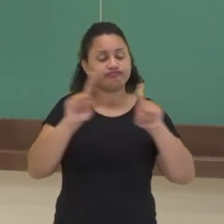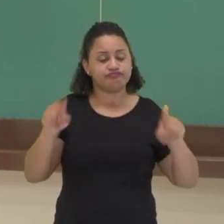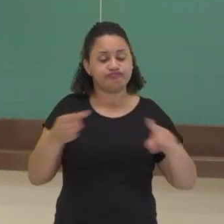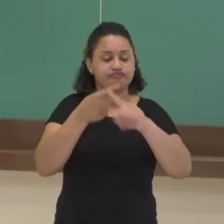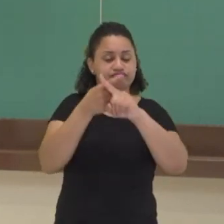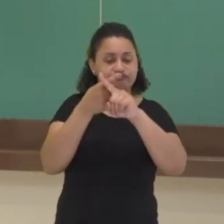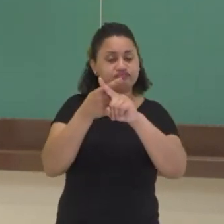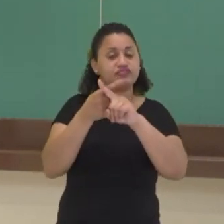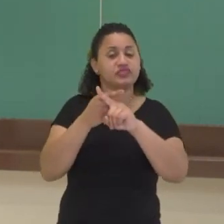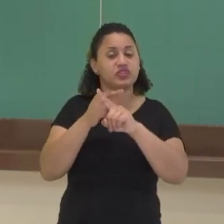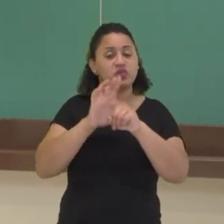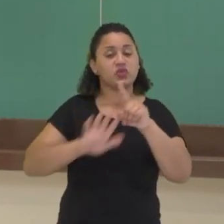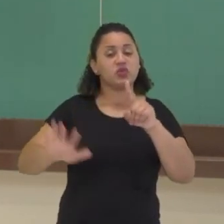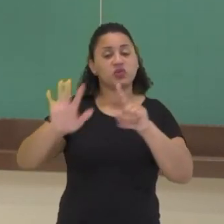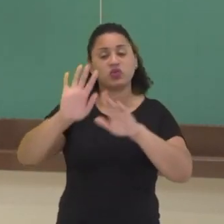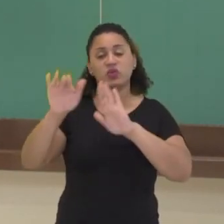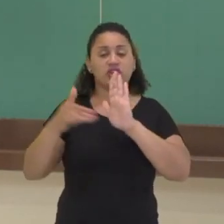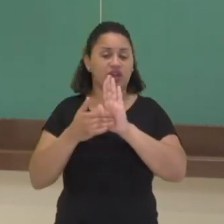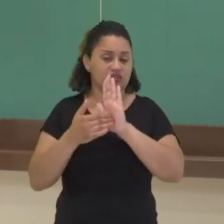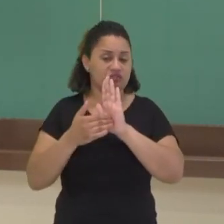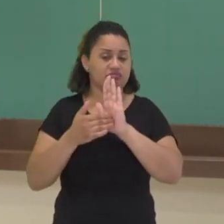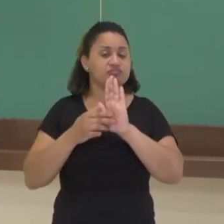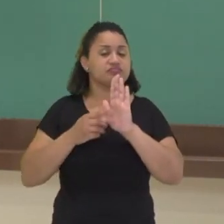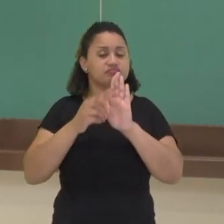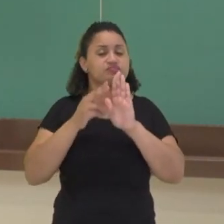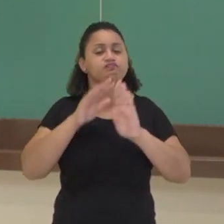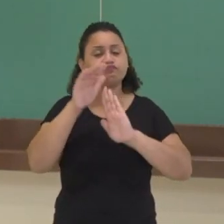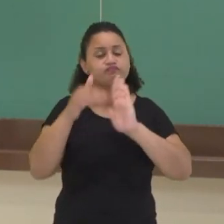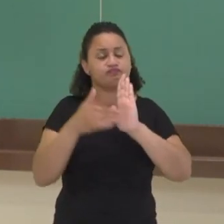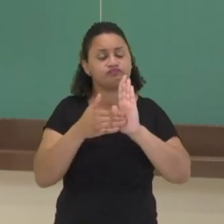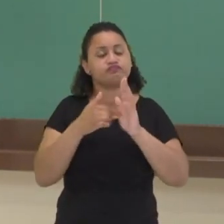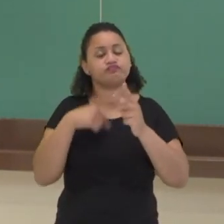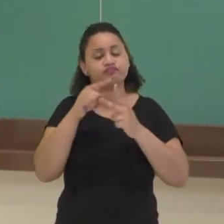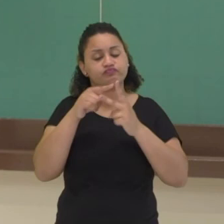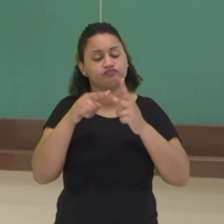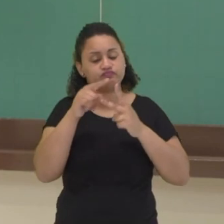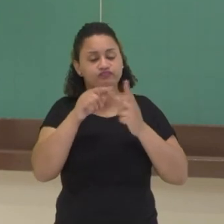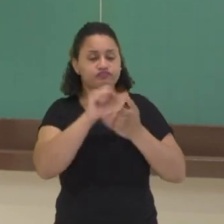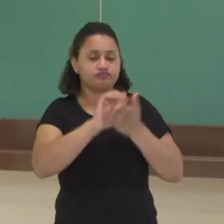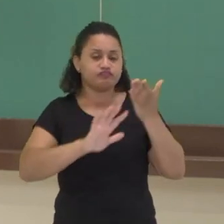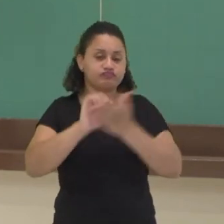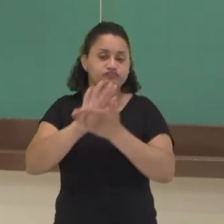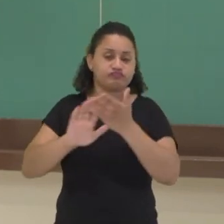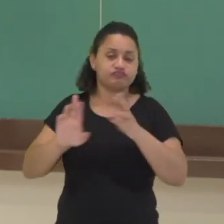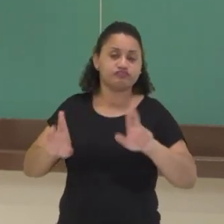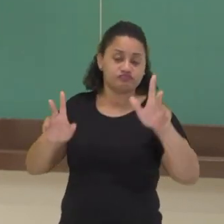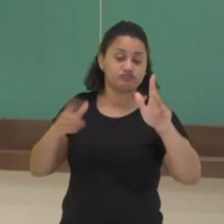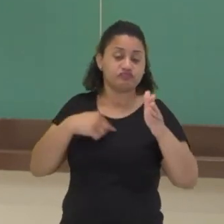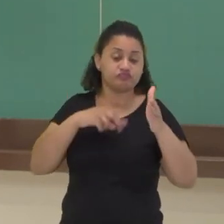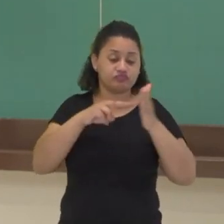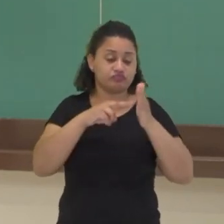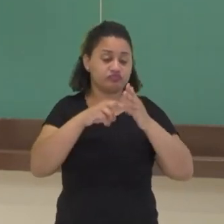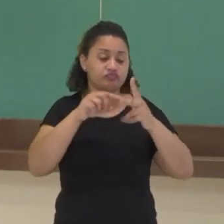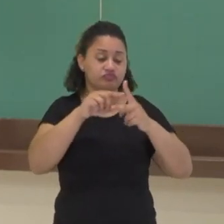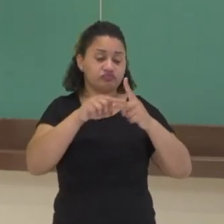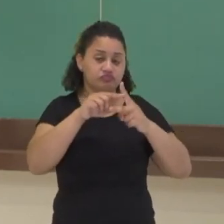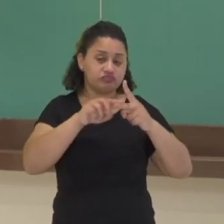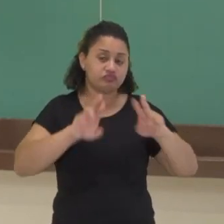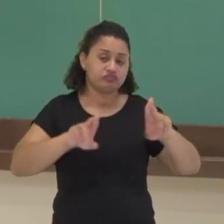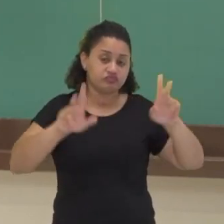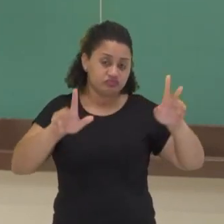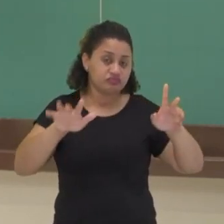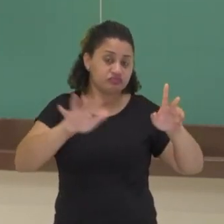com o total, certo? Então, foram dois exercícios diferentes, né, com ângulos diferentes, com situações